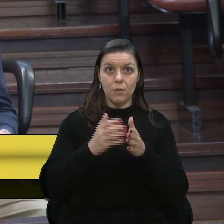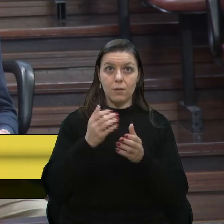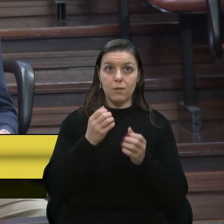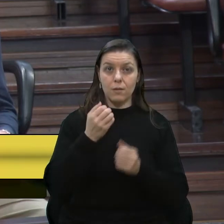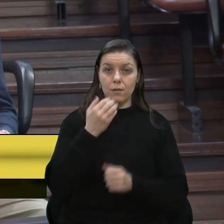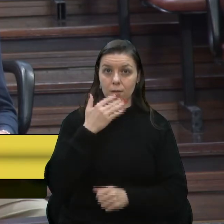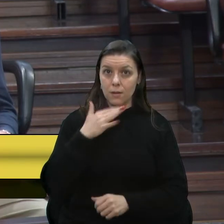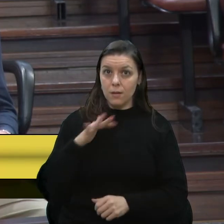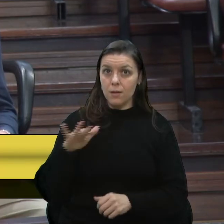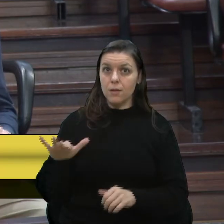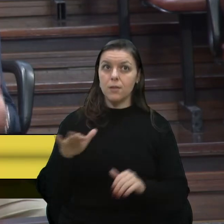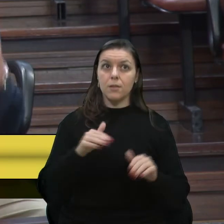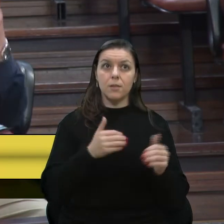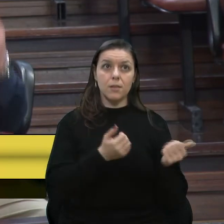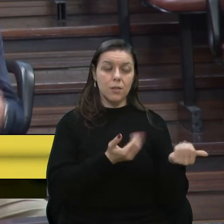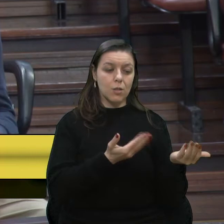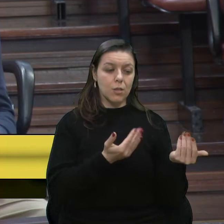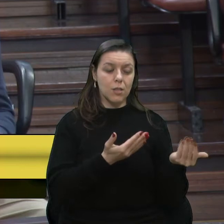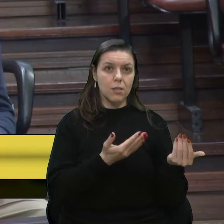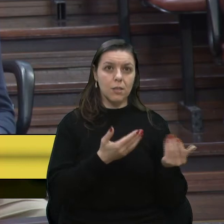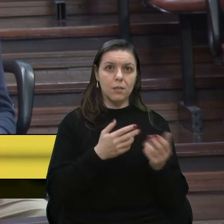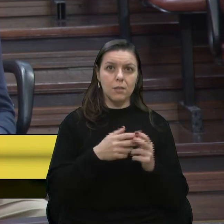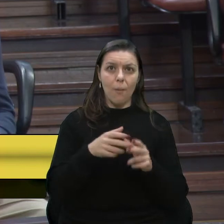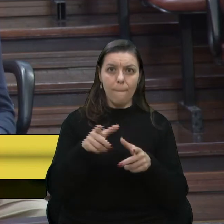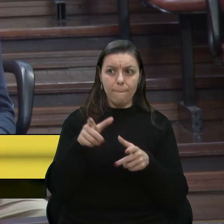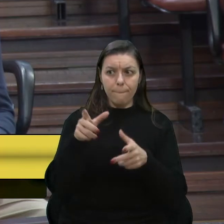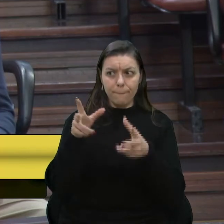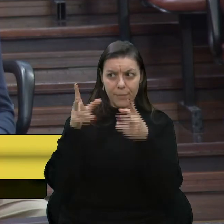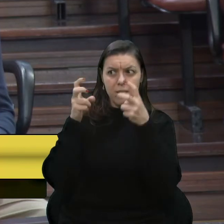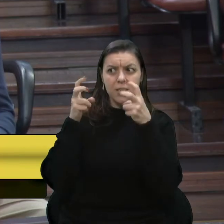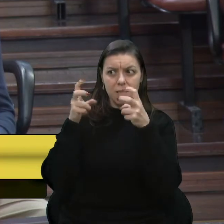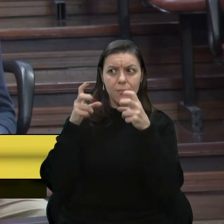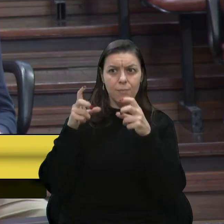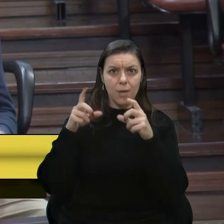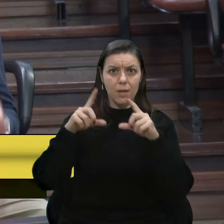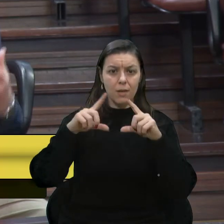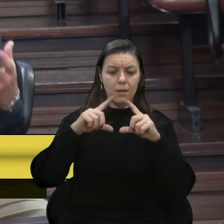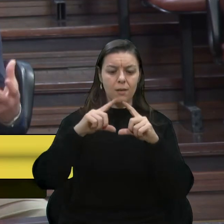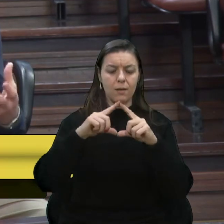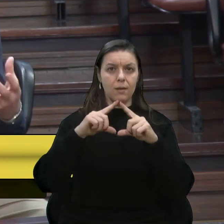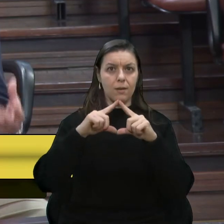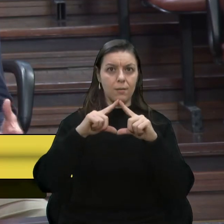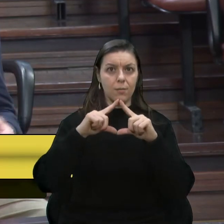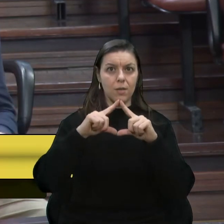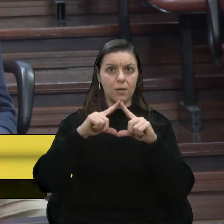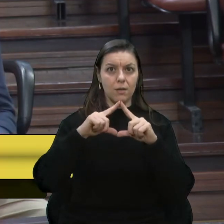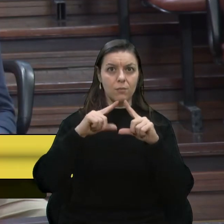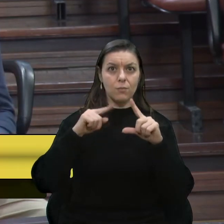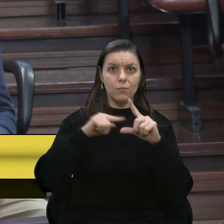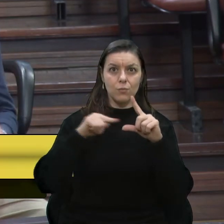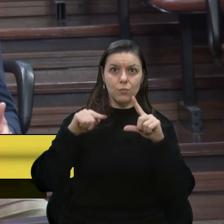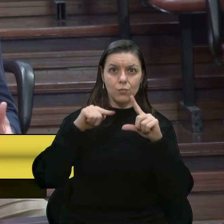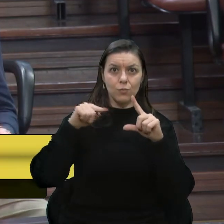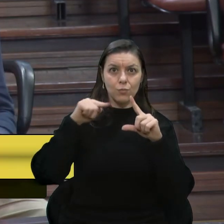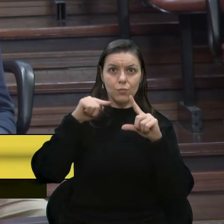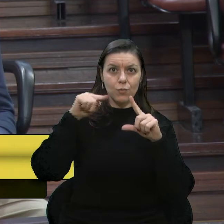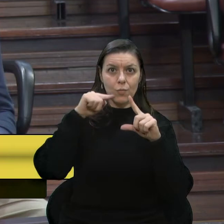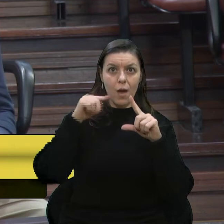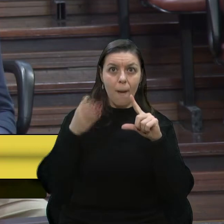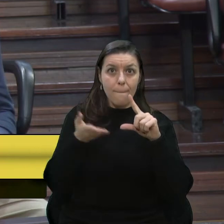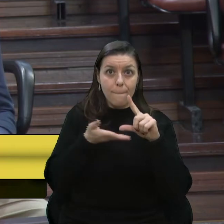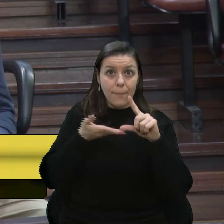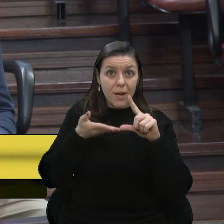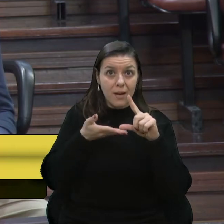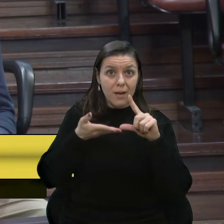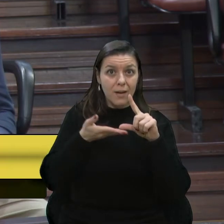Adolescente. É só olhar para a pirâmide e ver que o investimento feito na base da